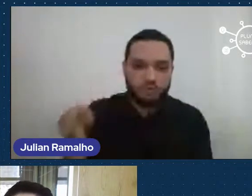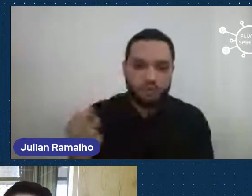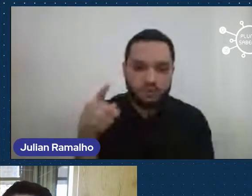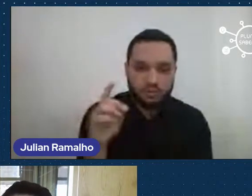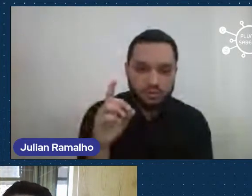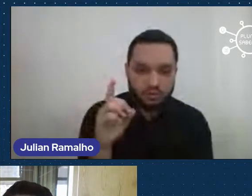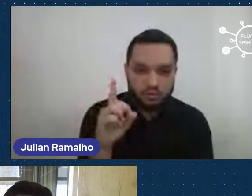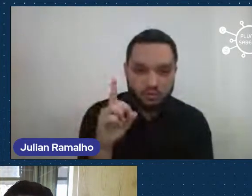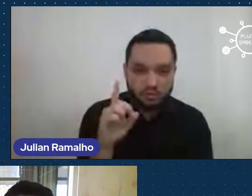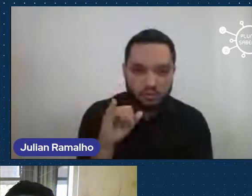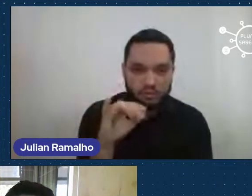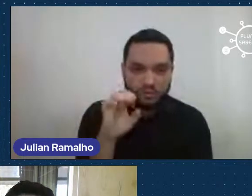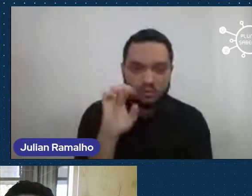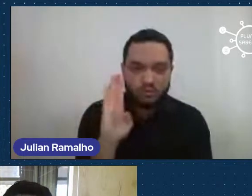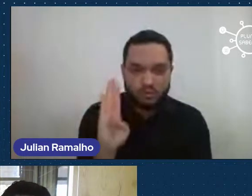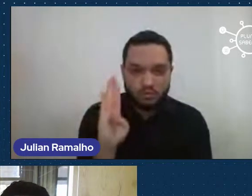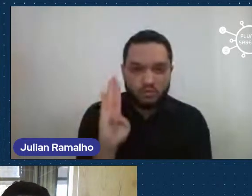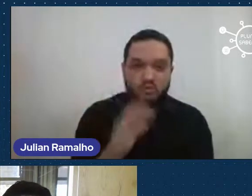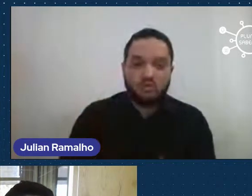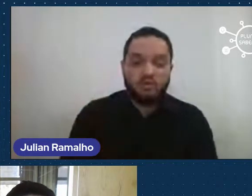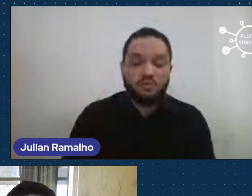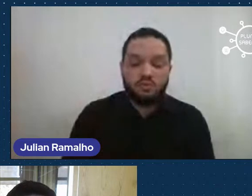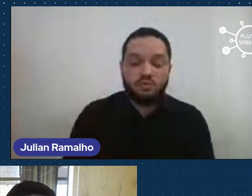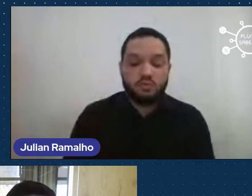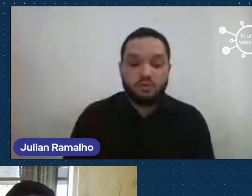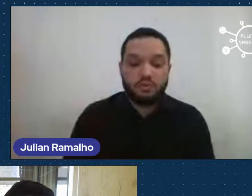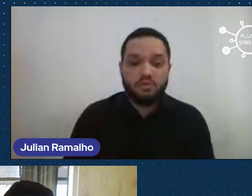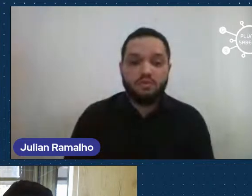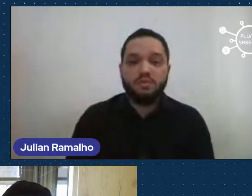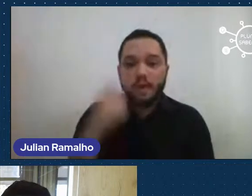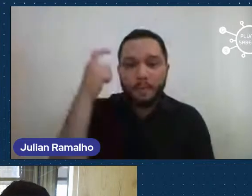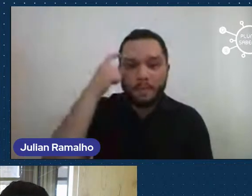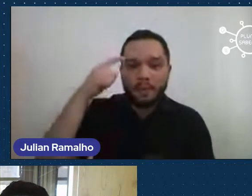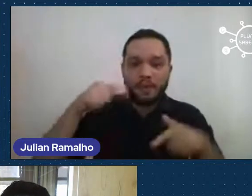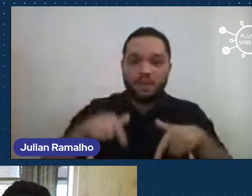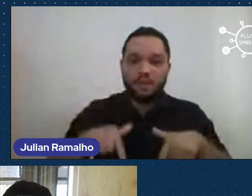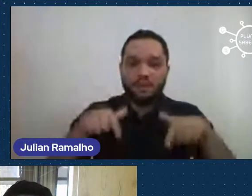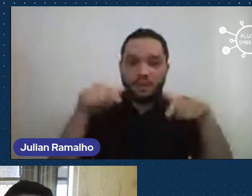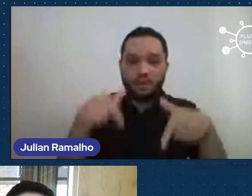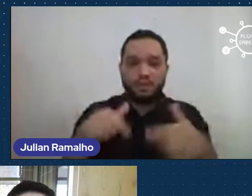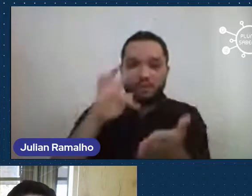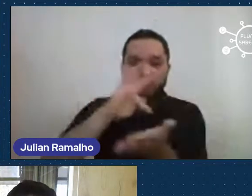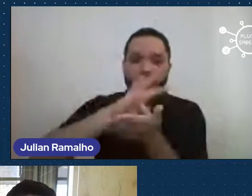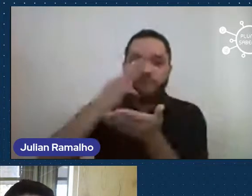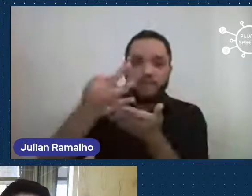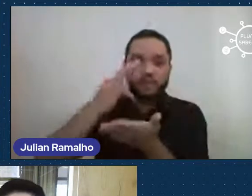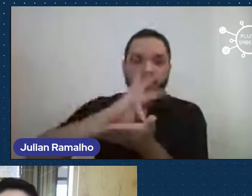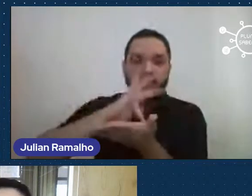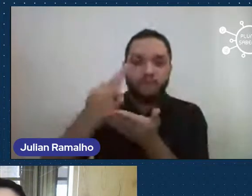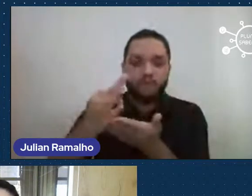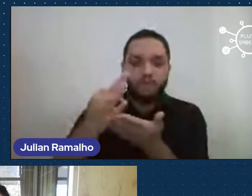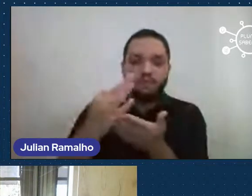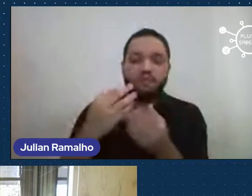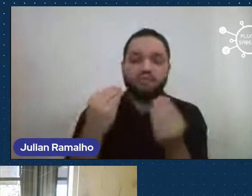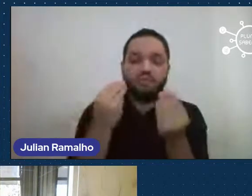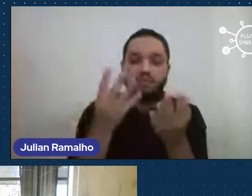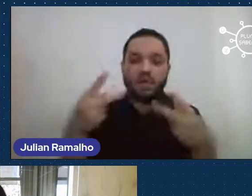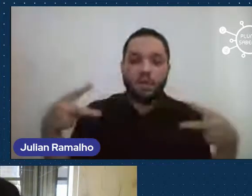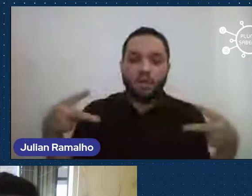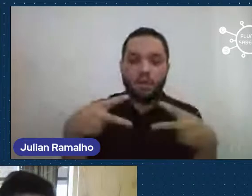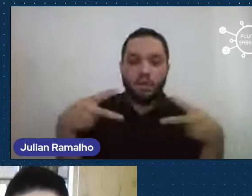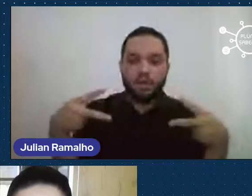quem está com dúvidas sobre emissão de certificados e frequência, a gente está disponibilizando um link para